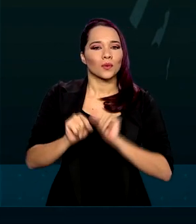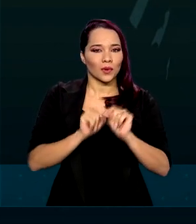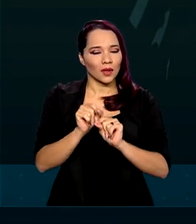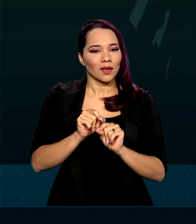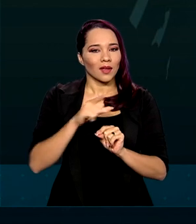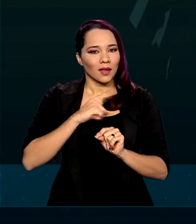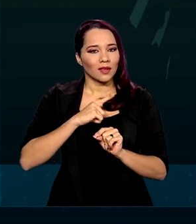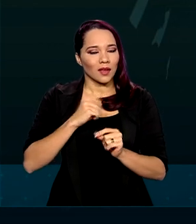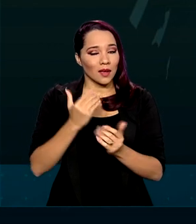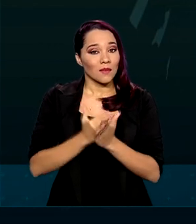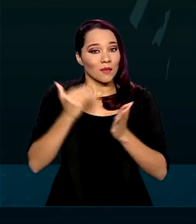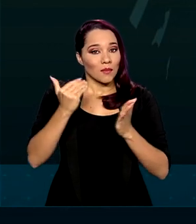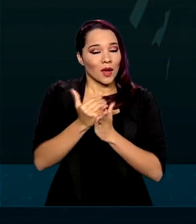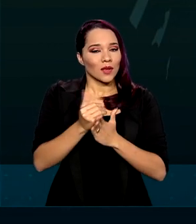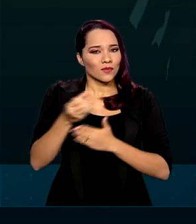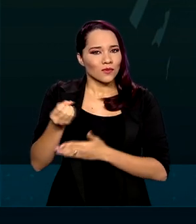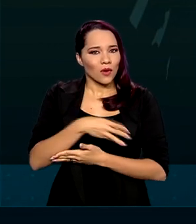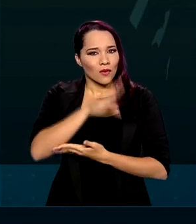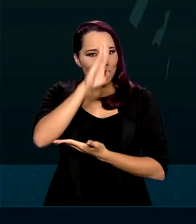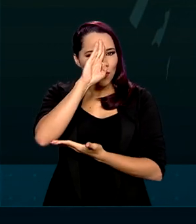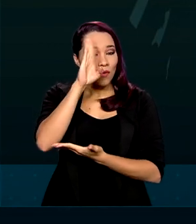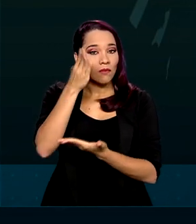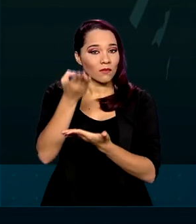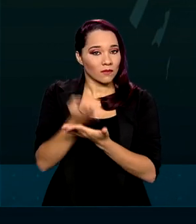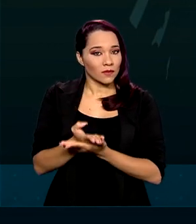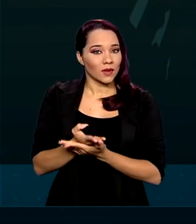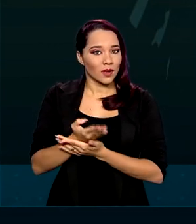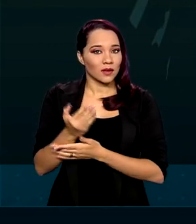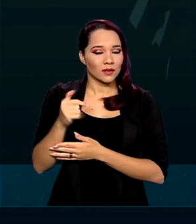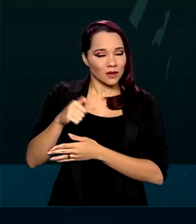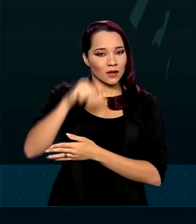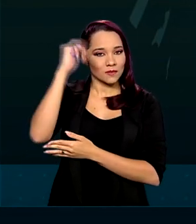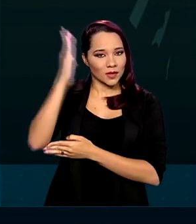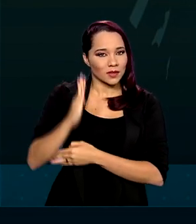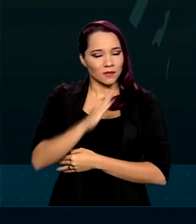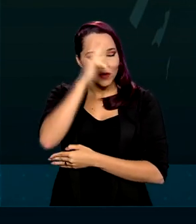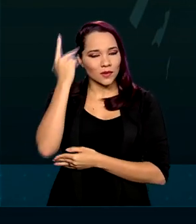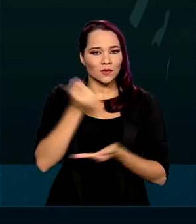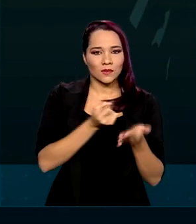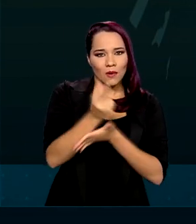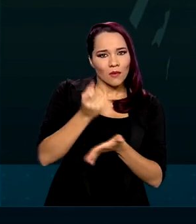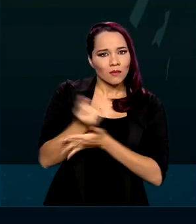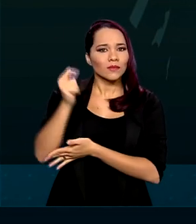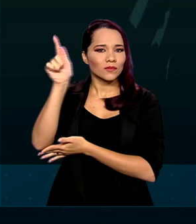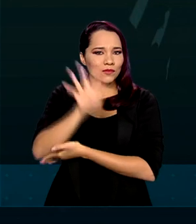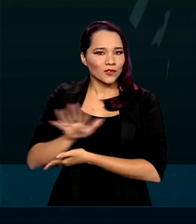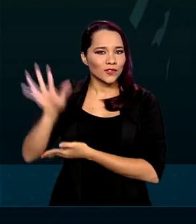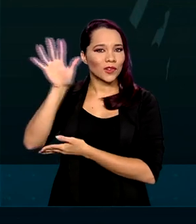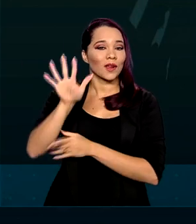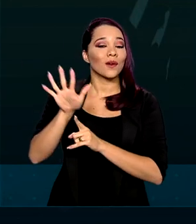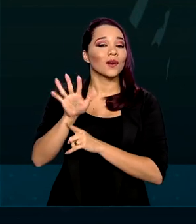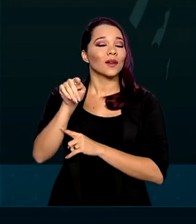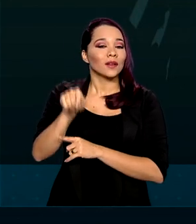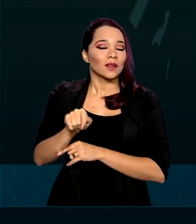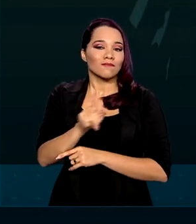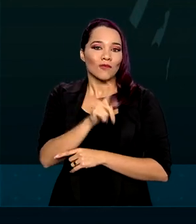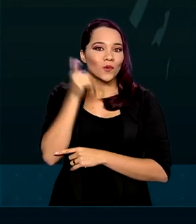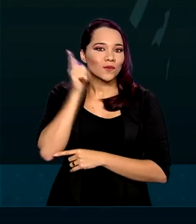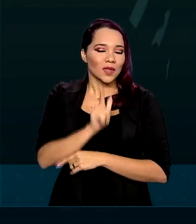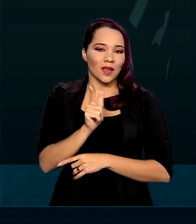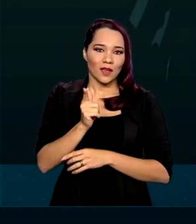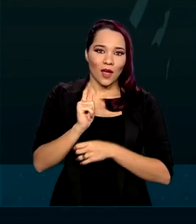uma nova confiança aos brasileiros, aos consumidores de modo geral, para que possamos fazer a